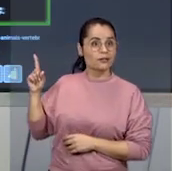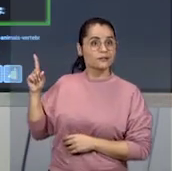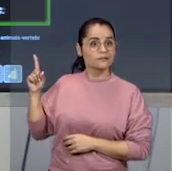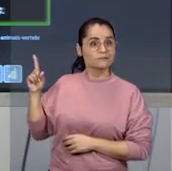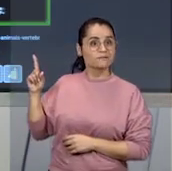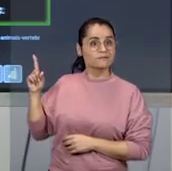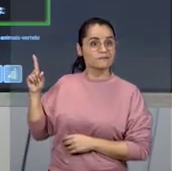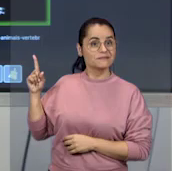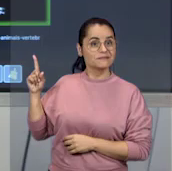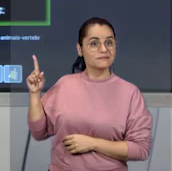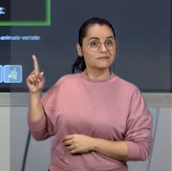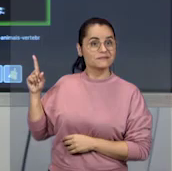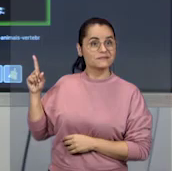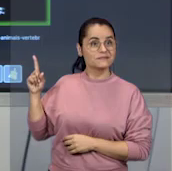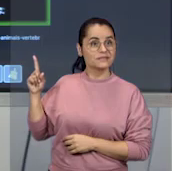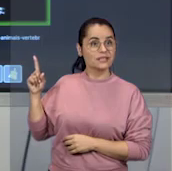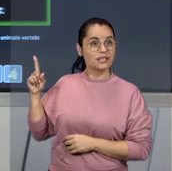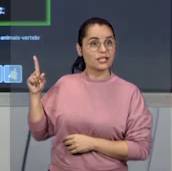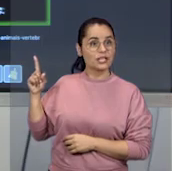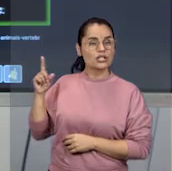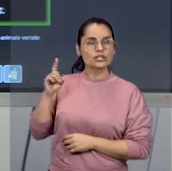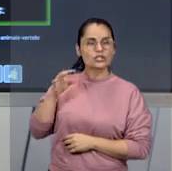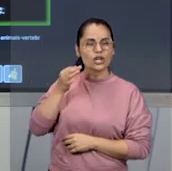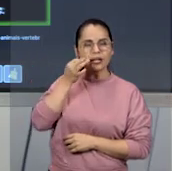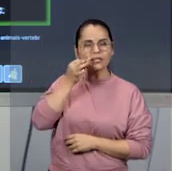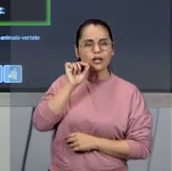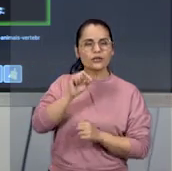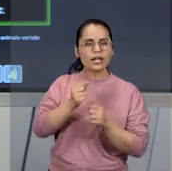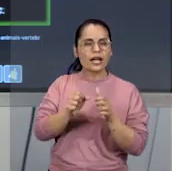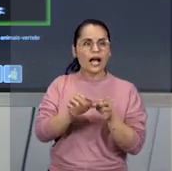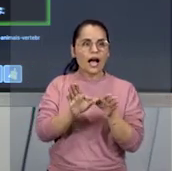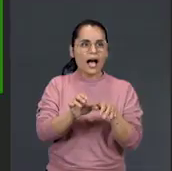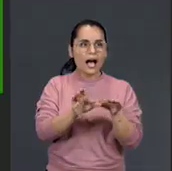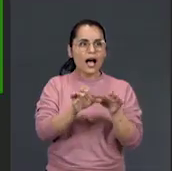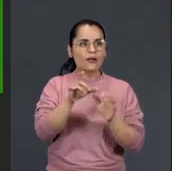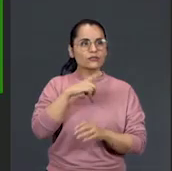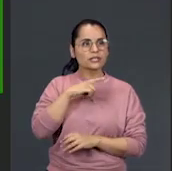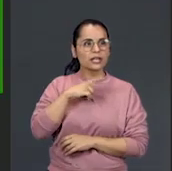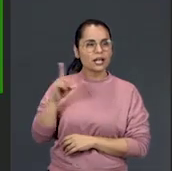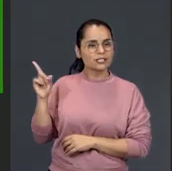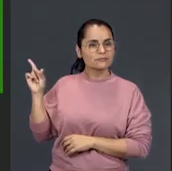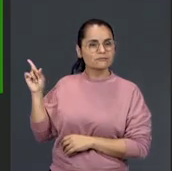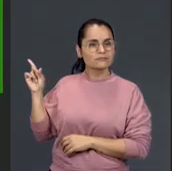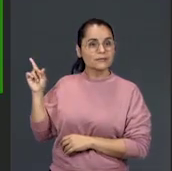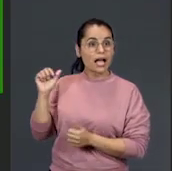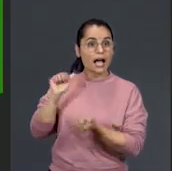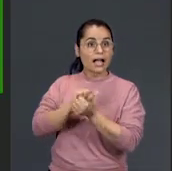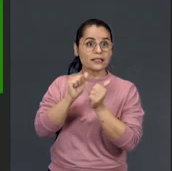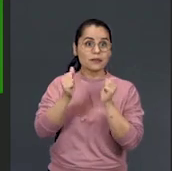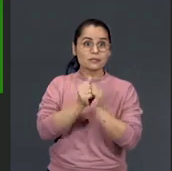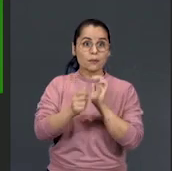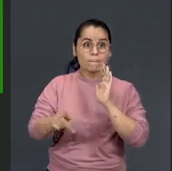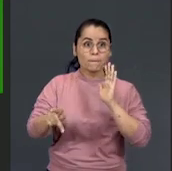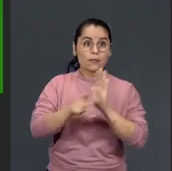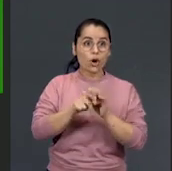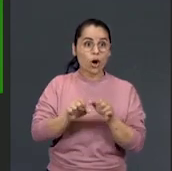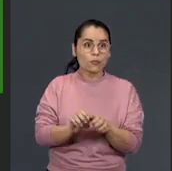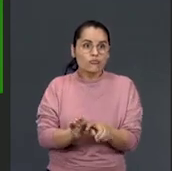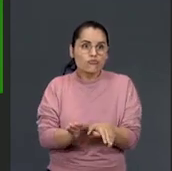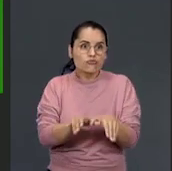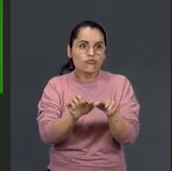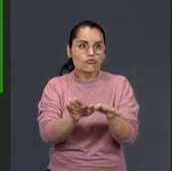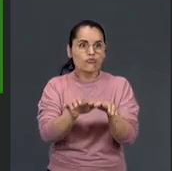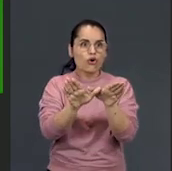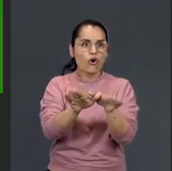olha, o esqueleto. Queria só mostrar para vocês que a ave tem a quilha, que é uma adaptação para o voo. O músculo, ele gruda aí